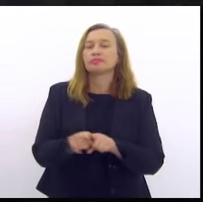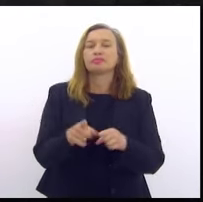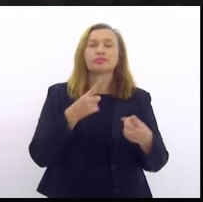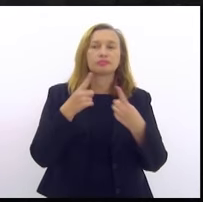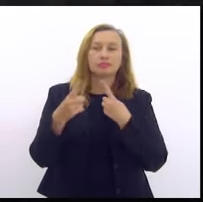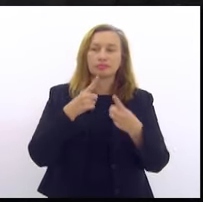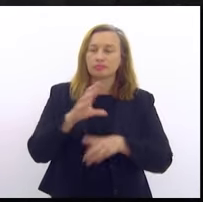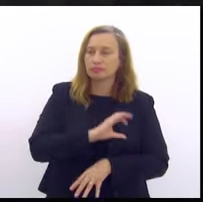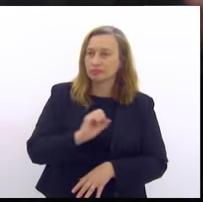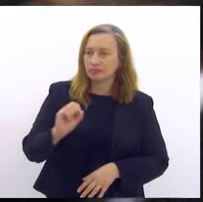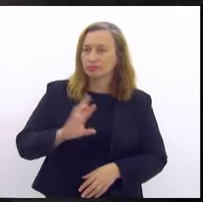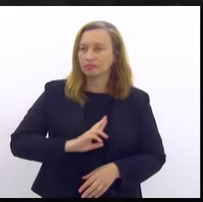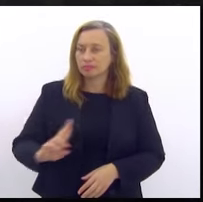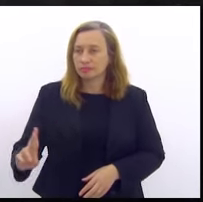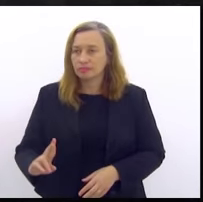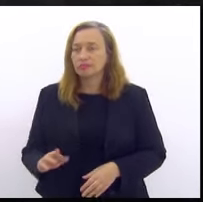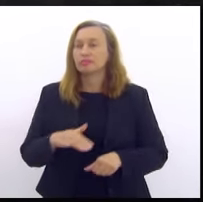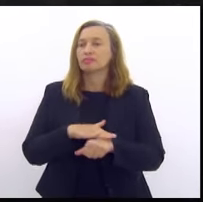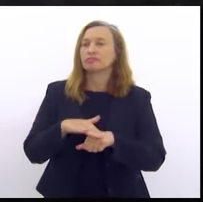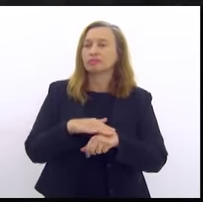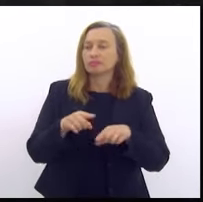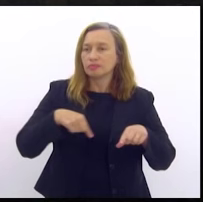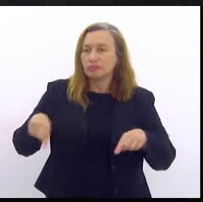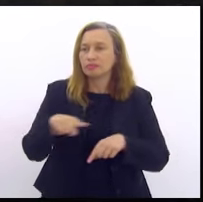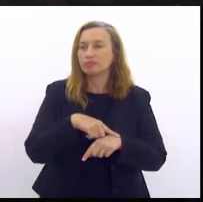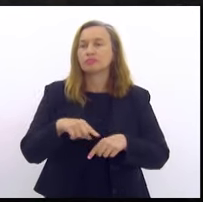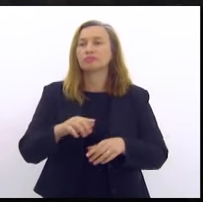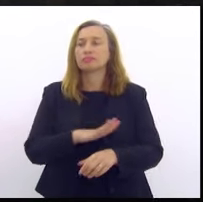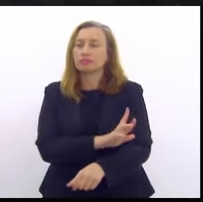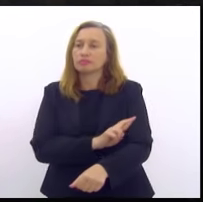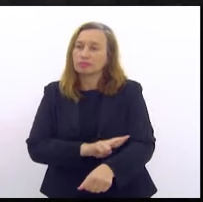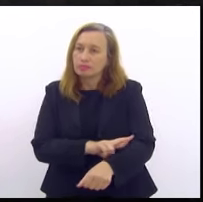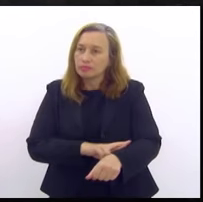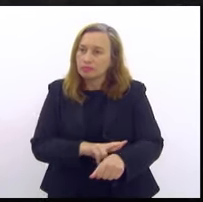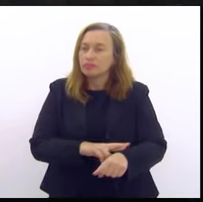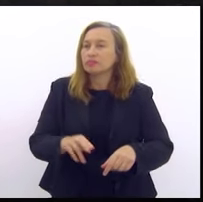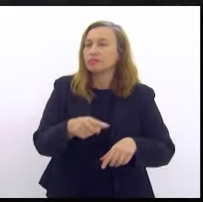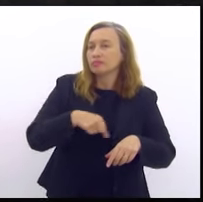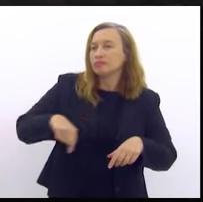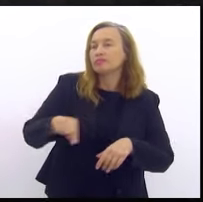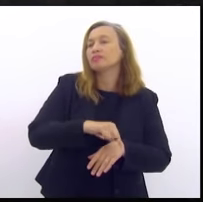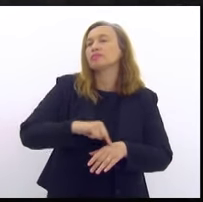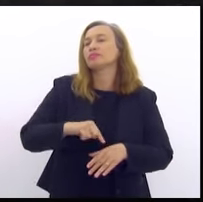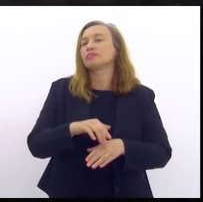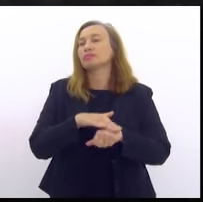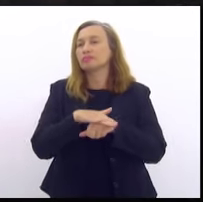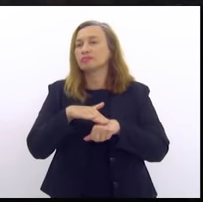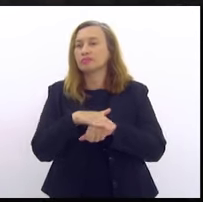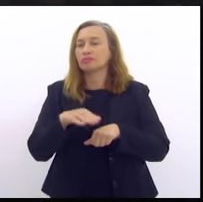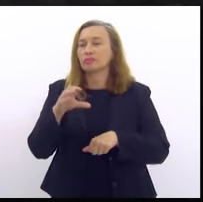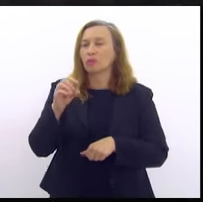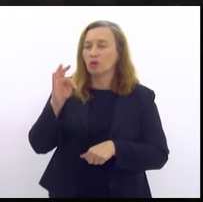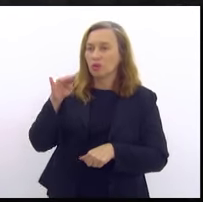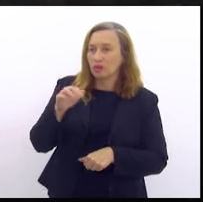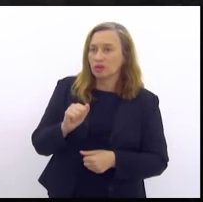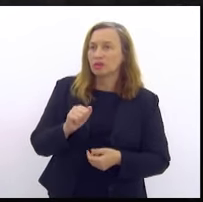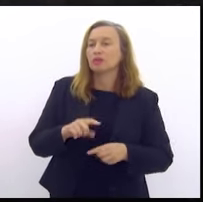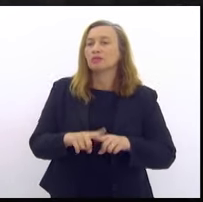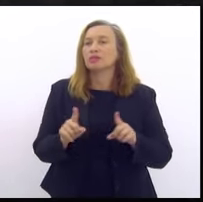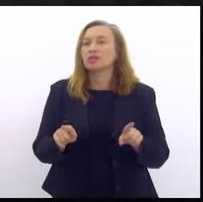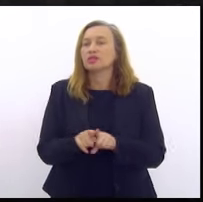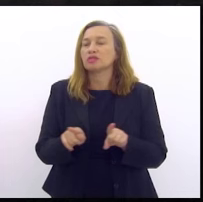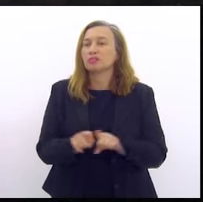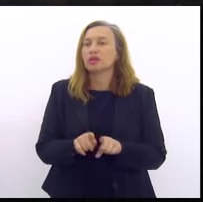interreligioso, fizemos roda de conversa sobre a questão racial, fizemos uma roda de conversa sobre as cotas, mas também fizemos